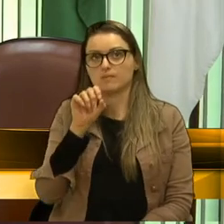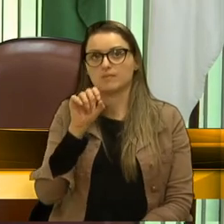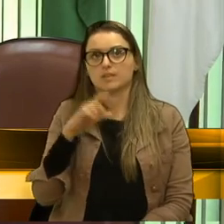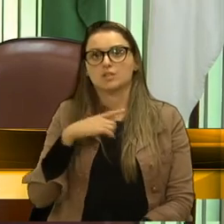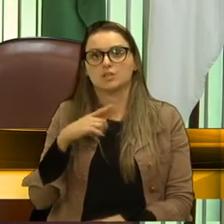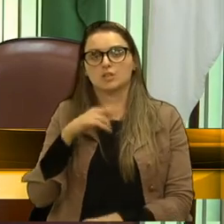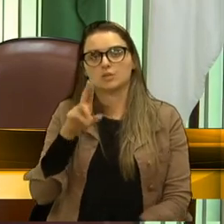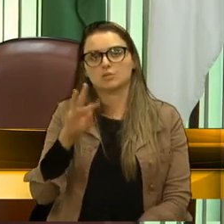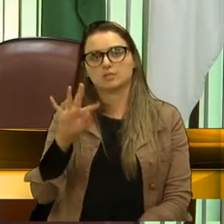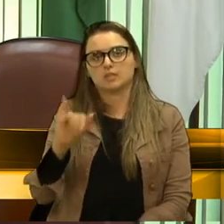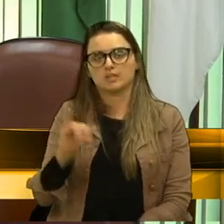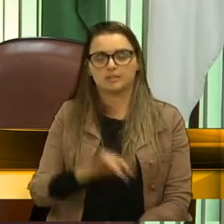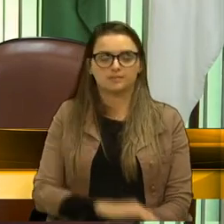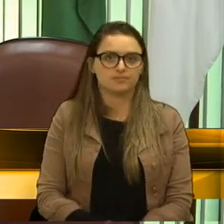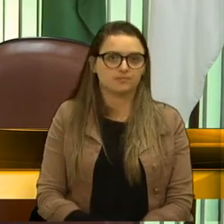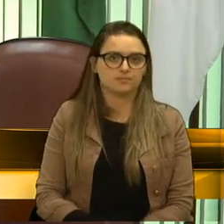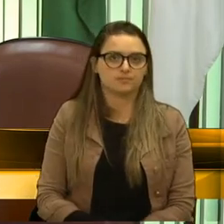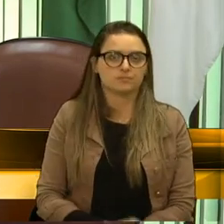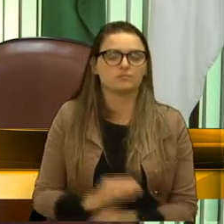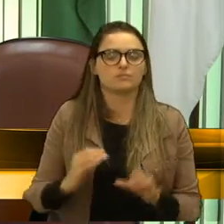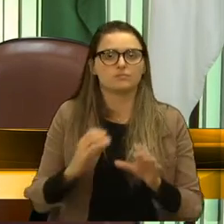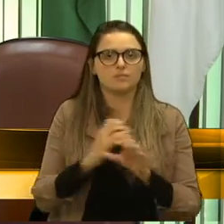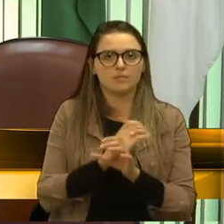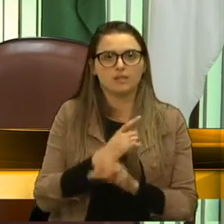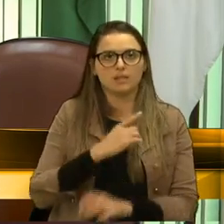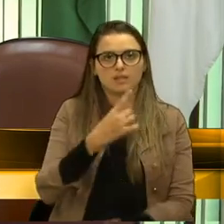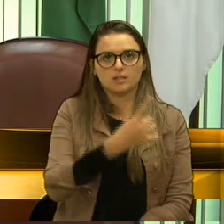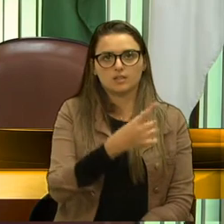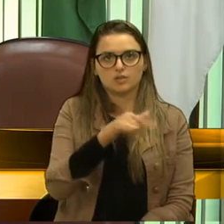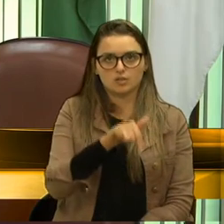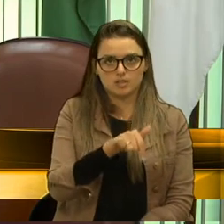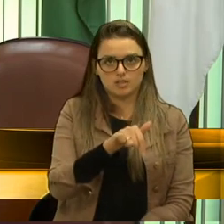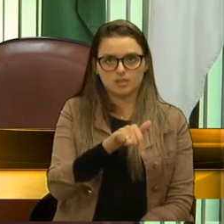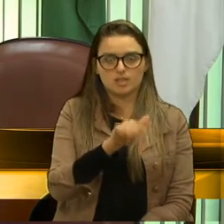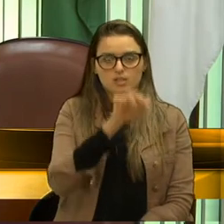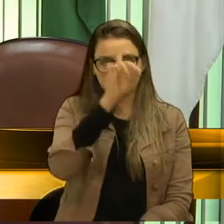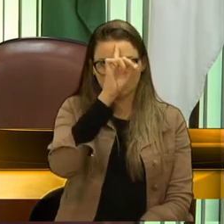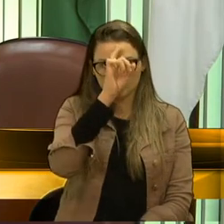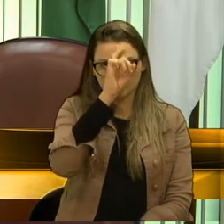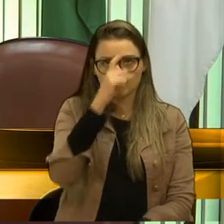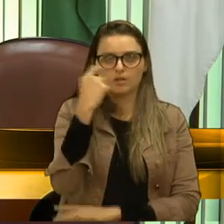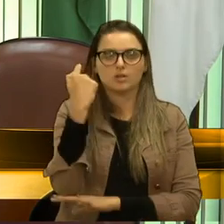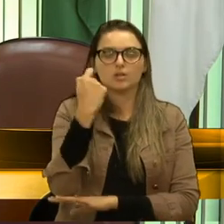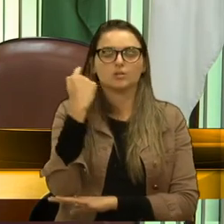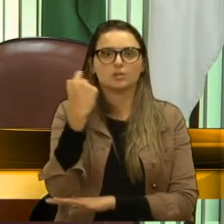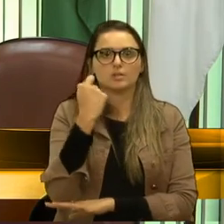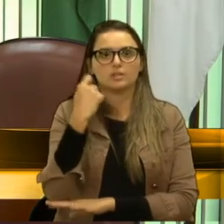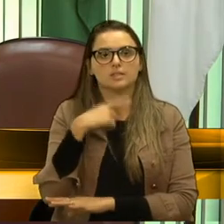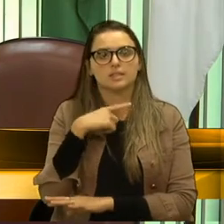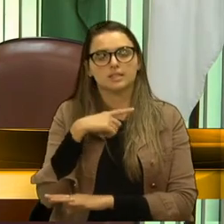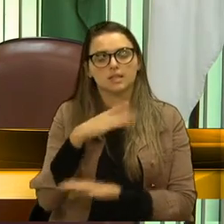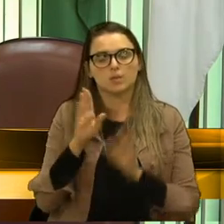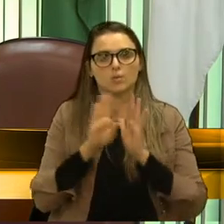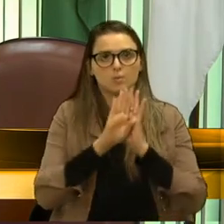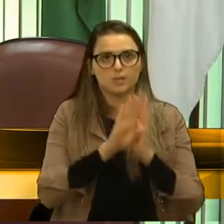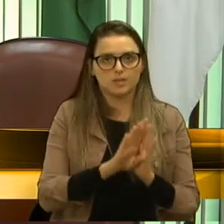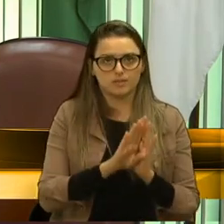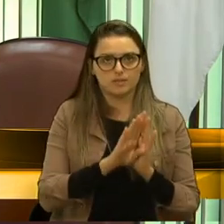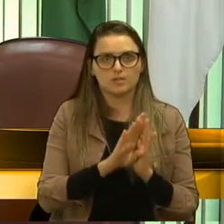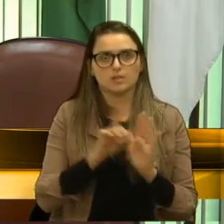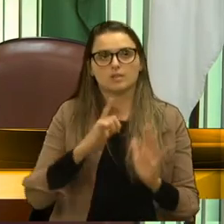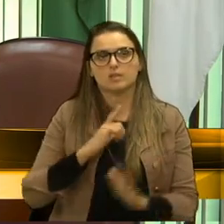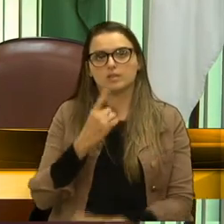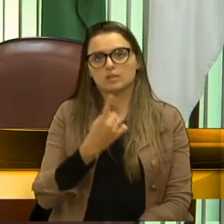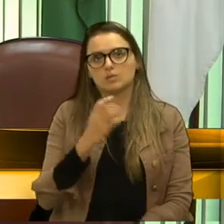terapia intensiva. Ao todo, são 17 hospitais do Rio Grande do Sul contemplados, sendo